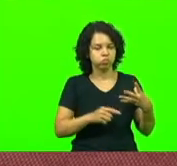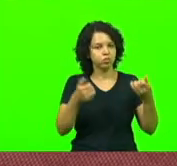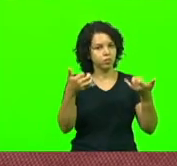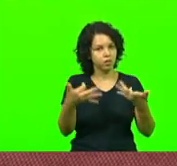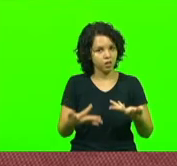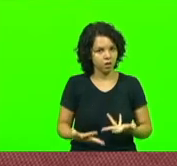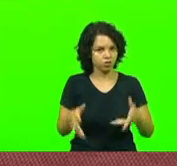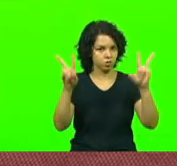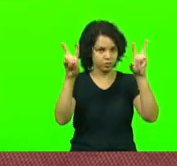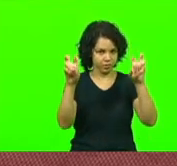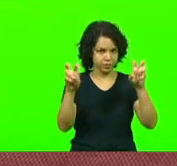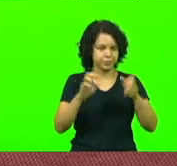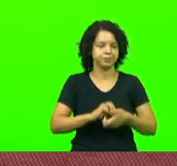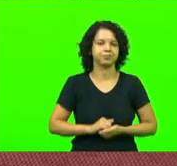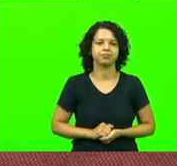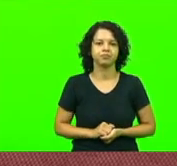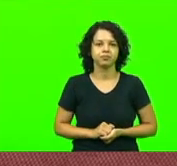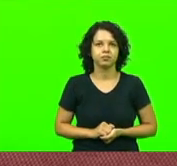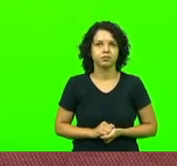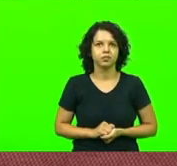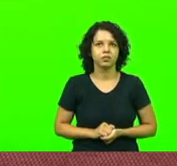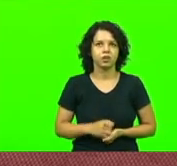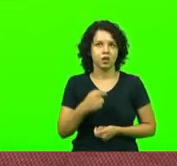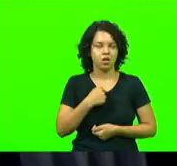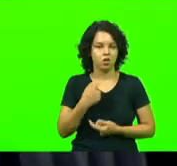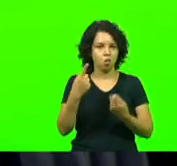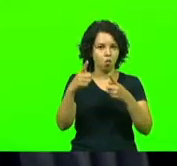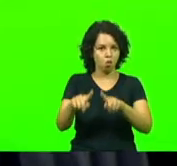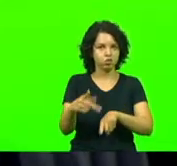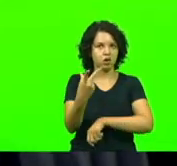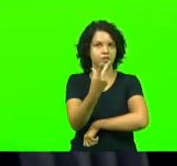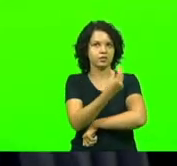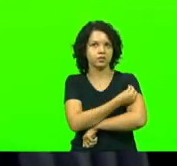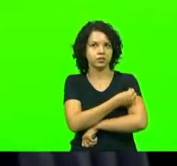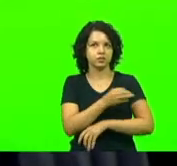questão. Eu não sou contra a vacina,